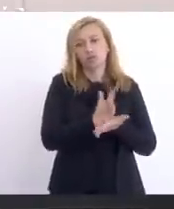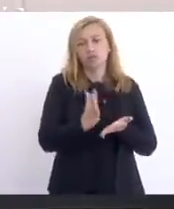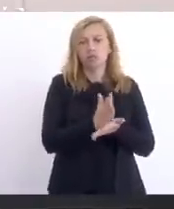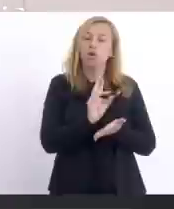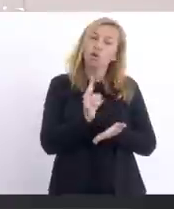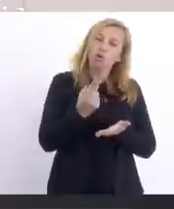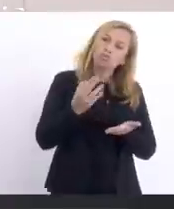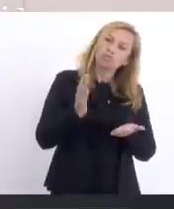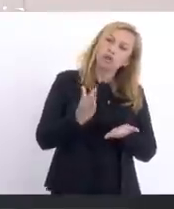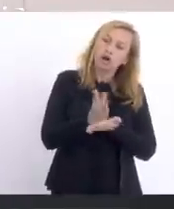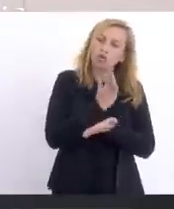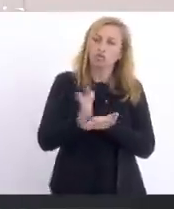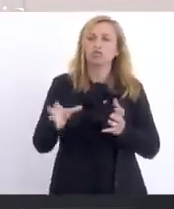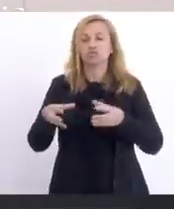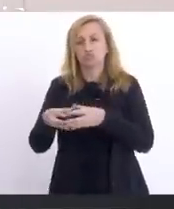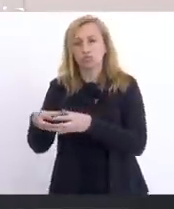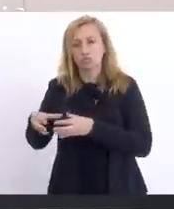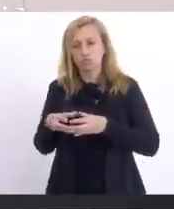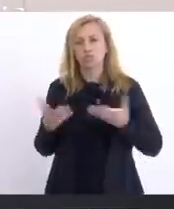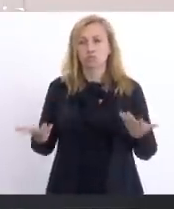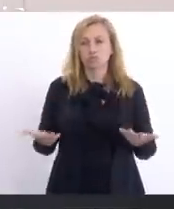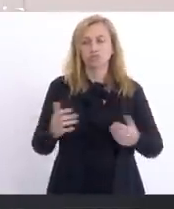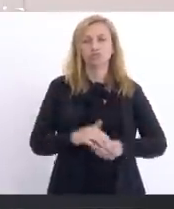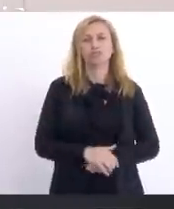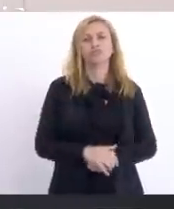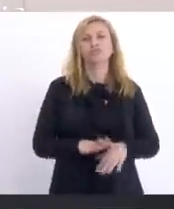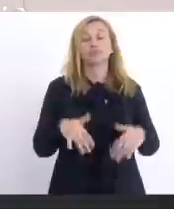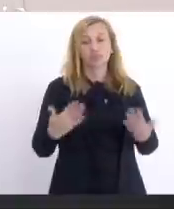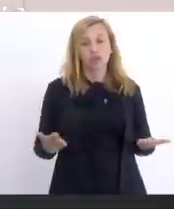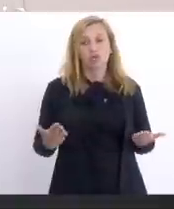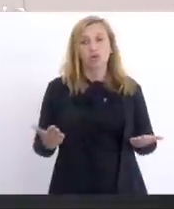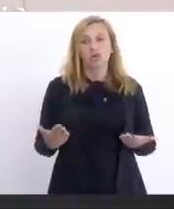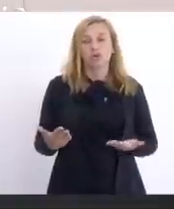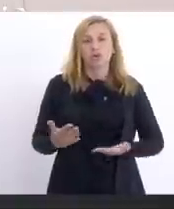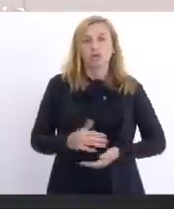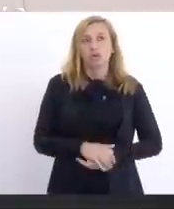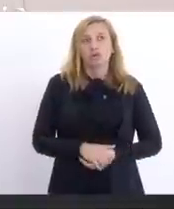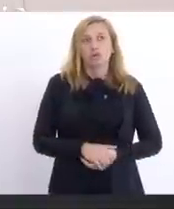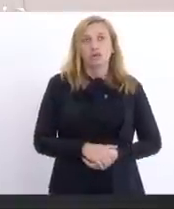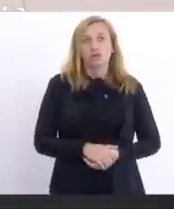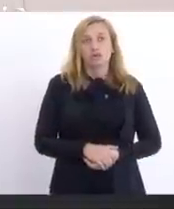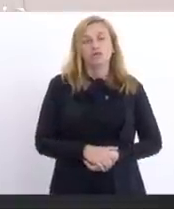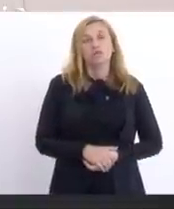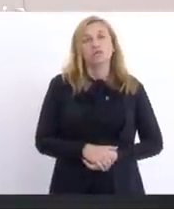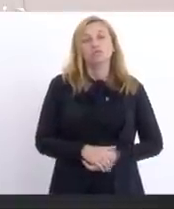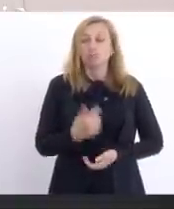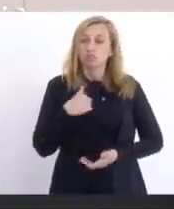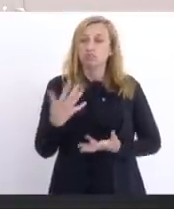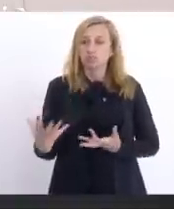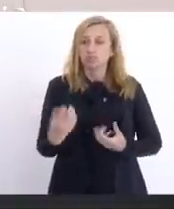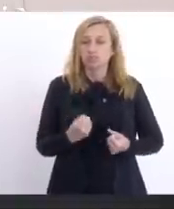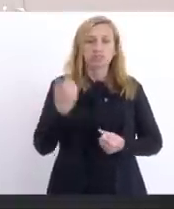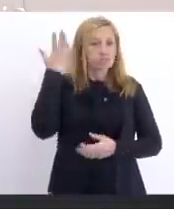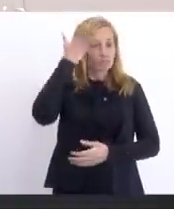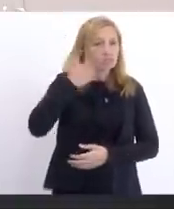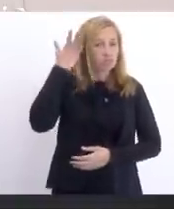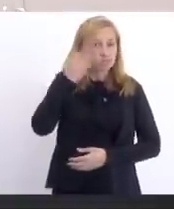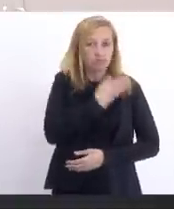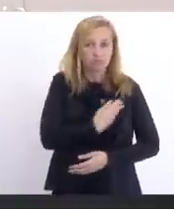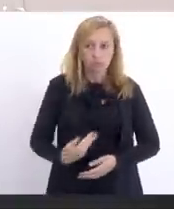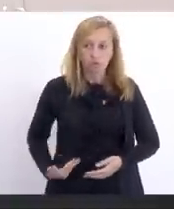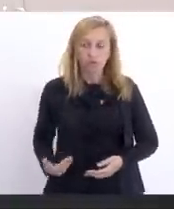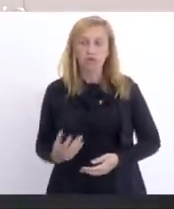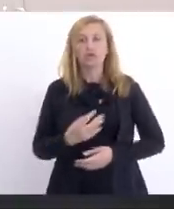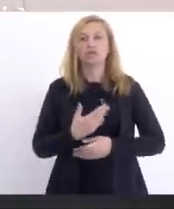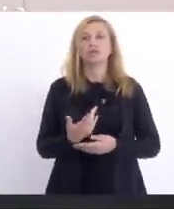setor é a prorrogação. Então, eu, como eu recebo as mensagens do governo e